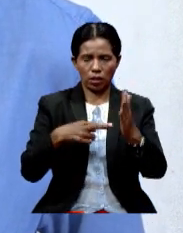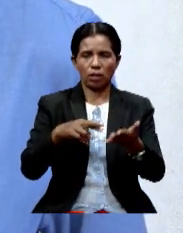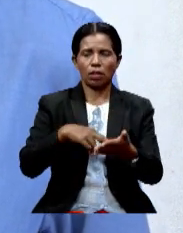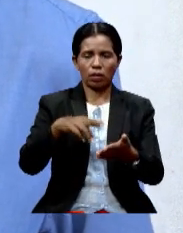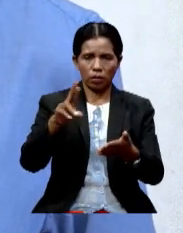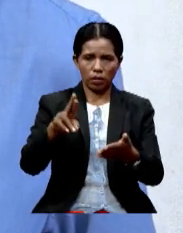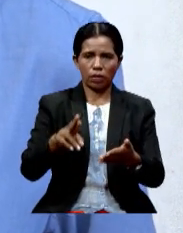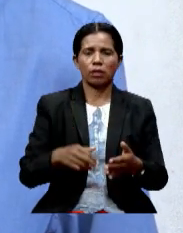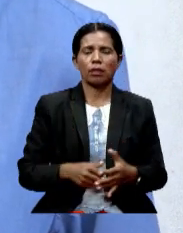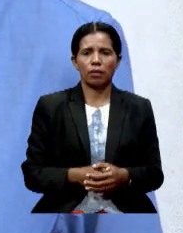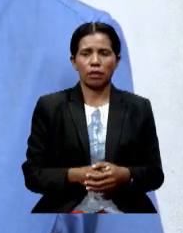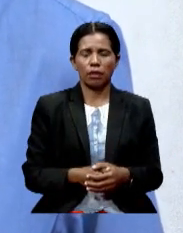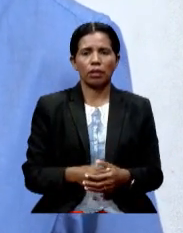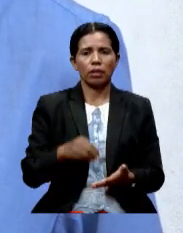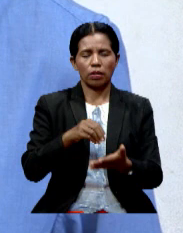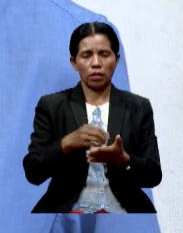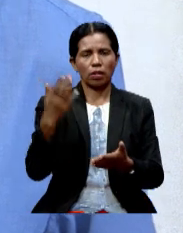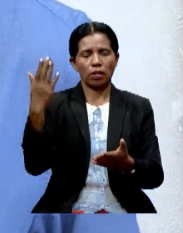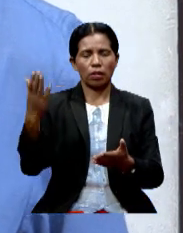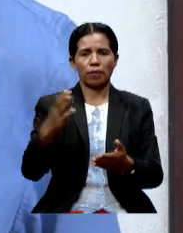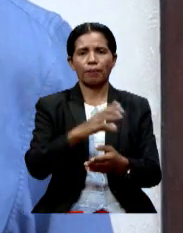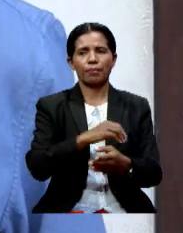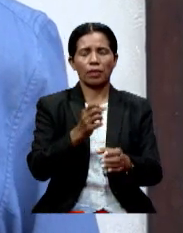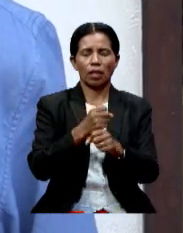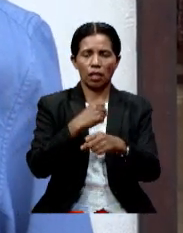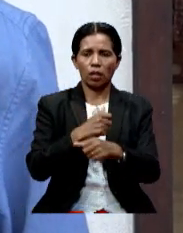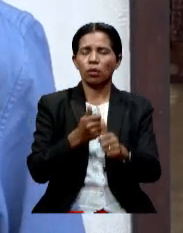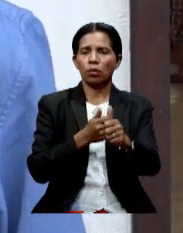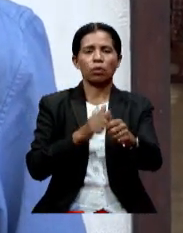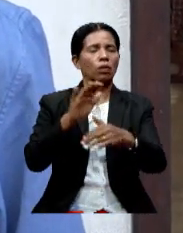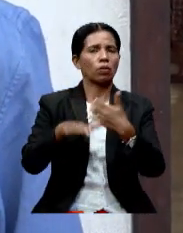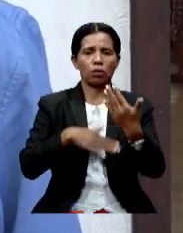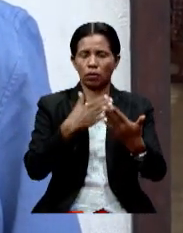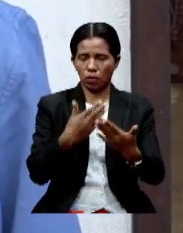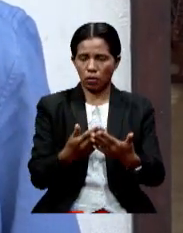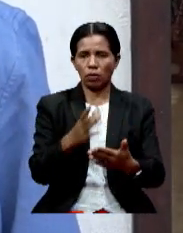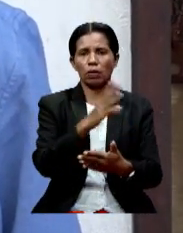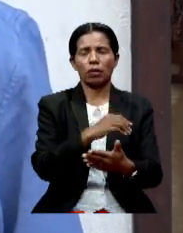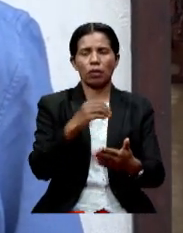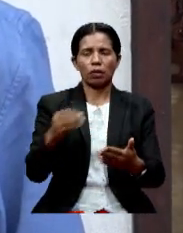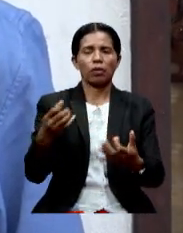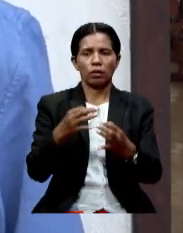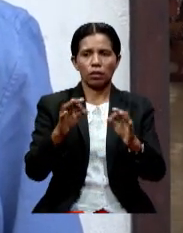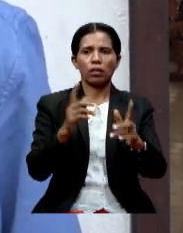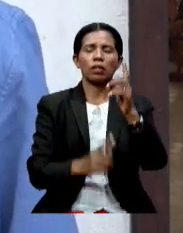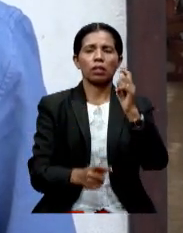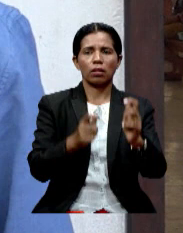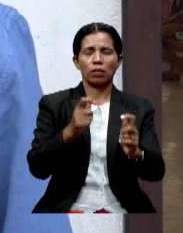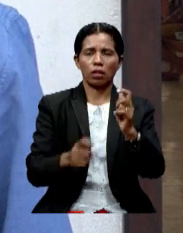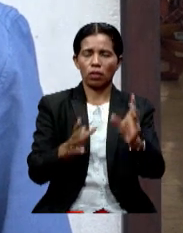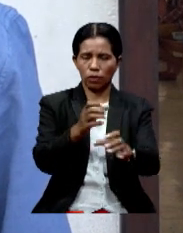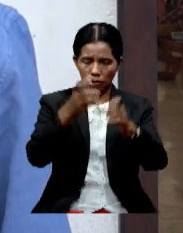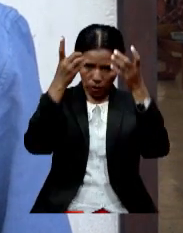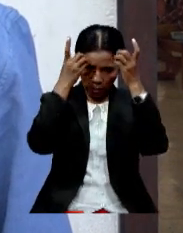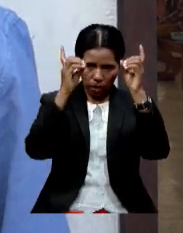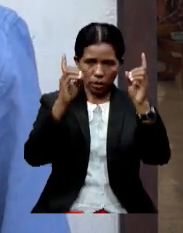maca vigora e a Código de Processo Penal, e halo tuir roto, bat Sernia roto, e no final, tribunal fote decisão,